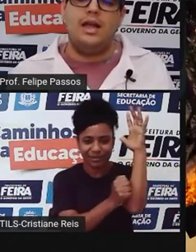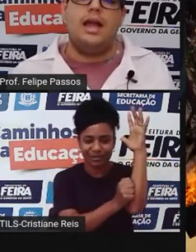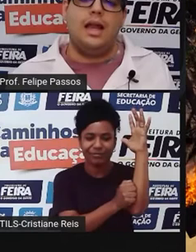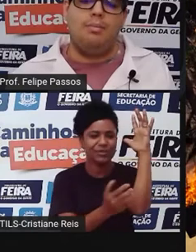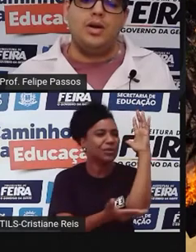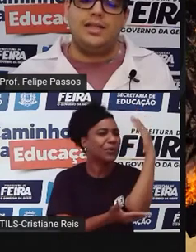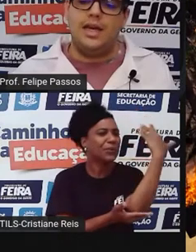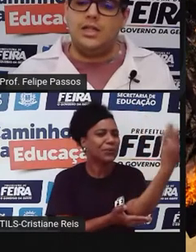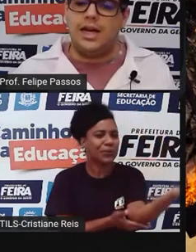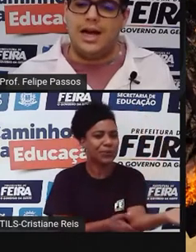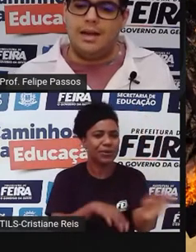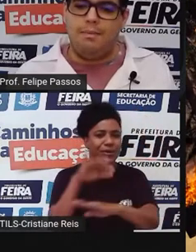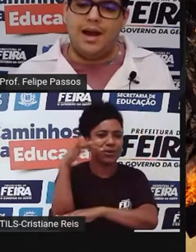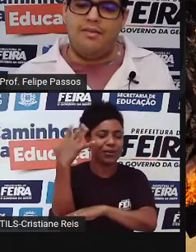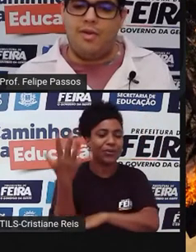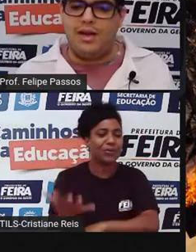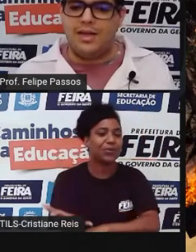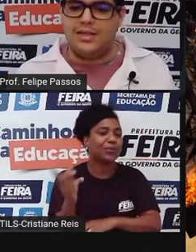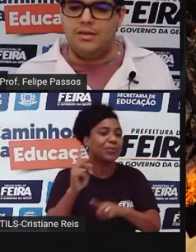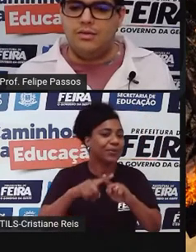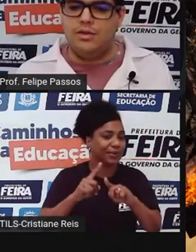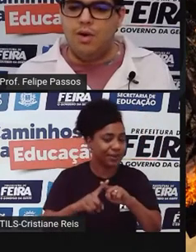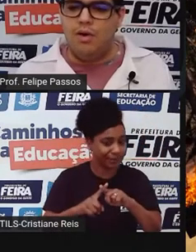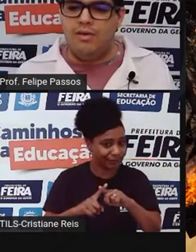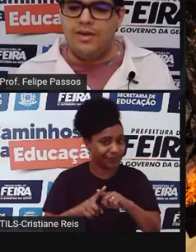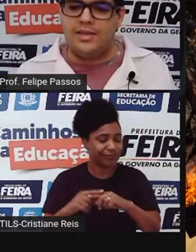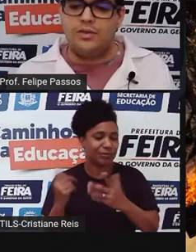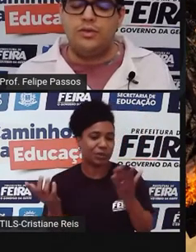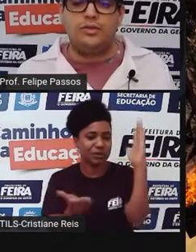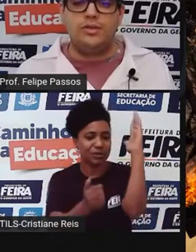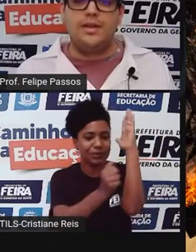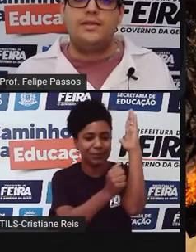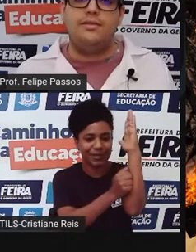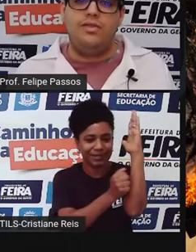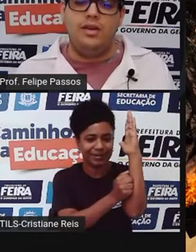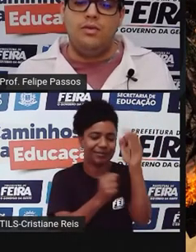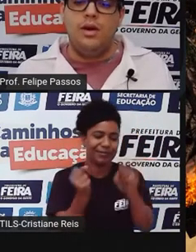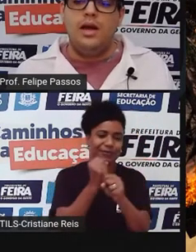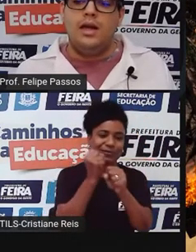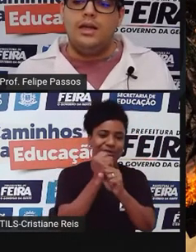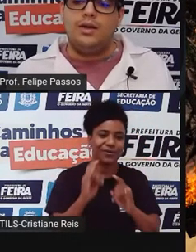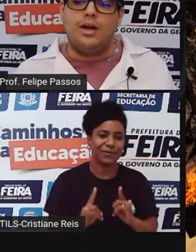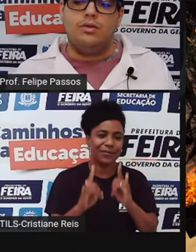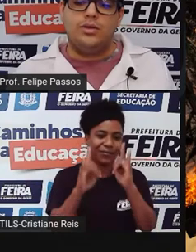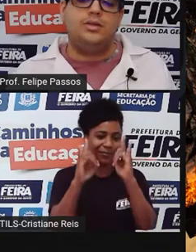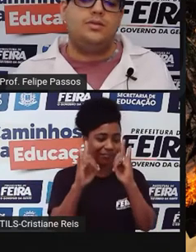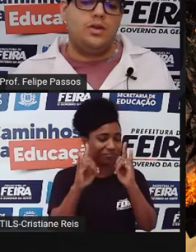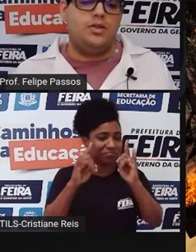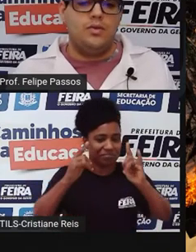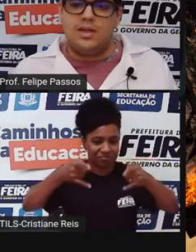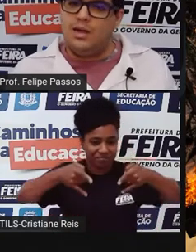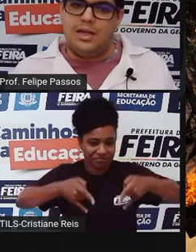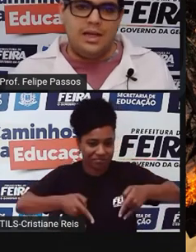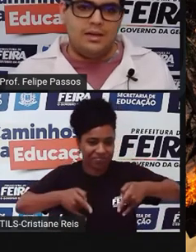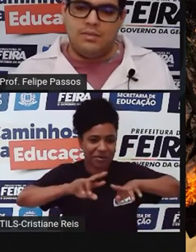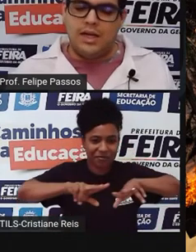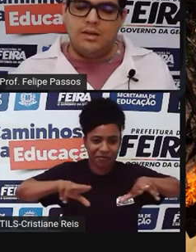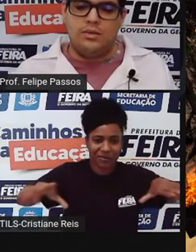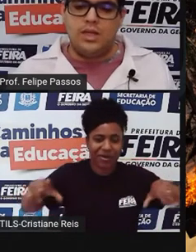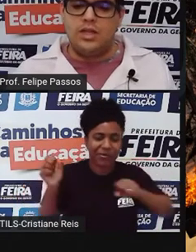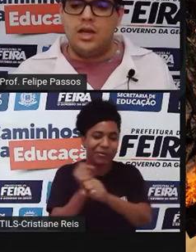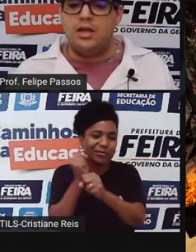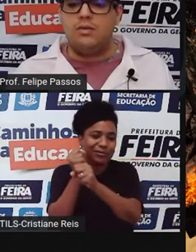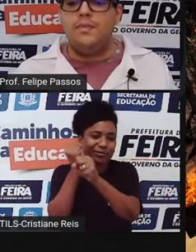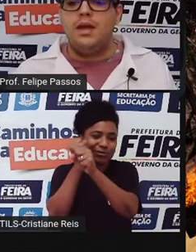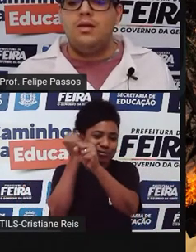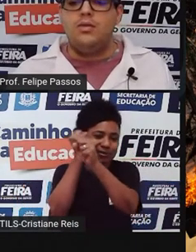né? Ela pode ser retirada para fabricação de móveis, construção civil. Então, na construção civil, a gente usa madeira, né? Não